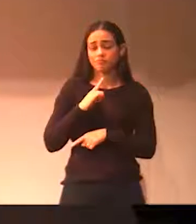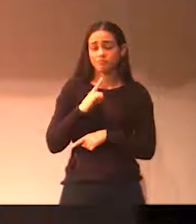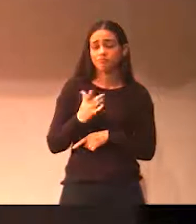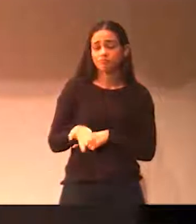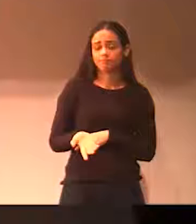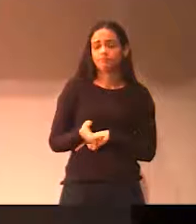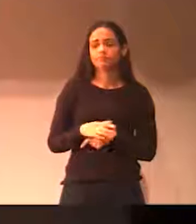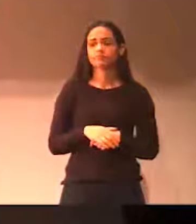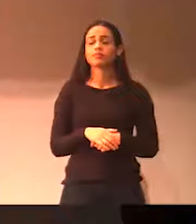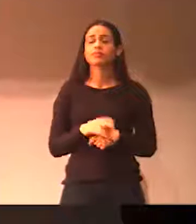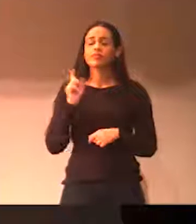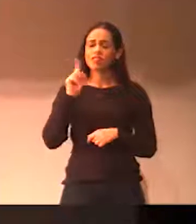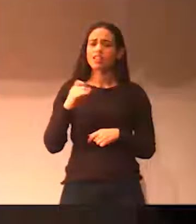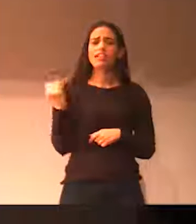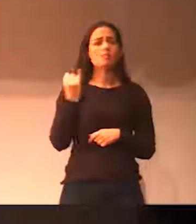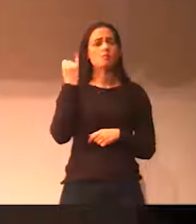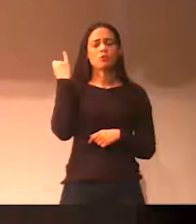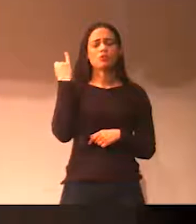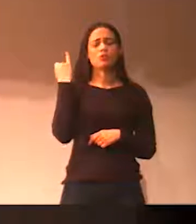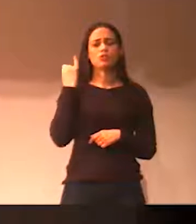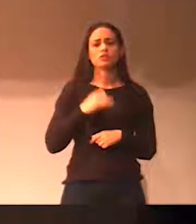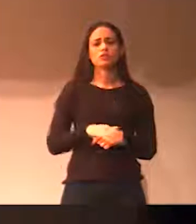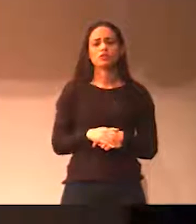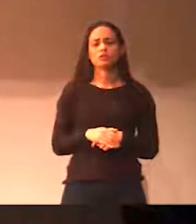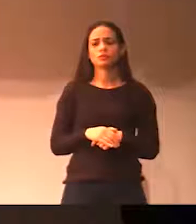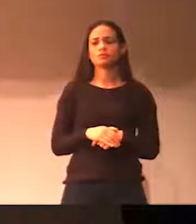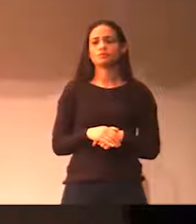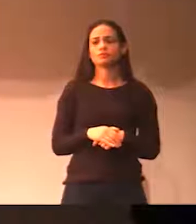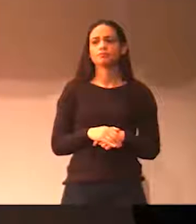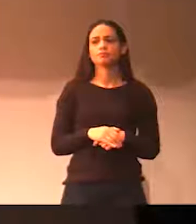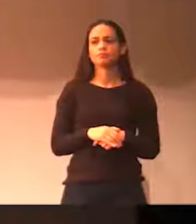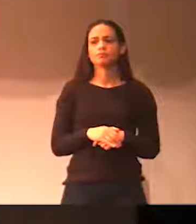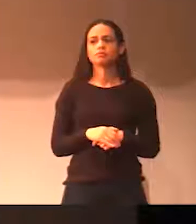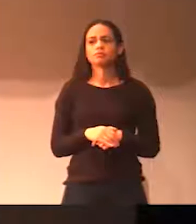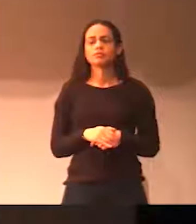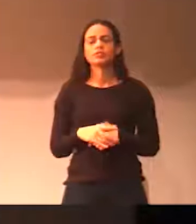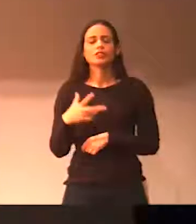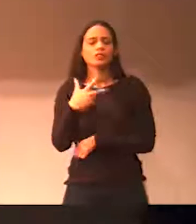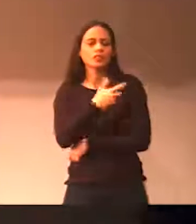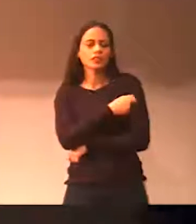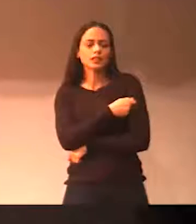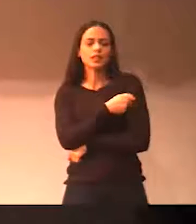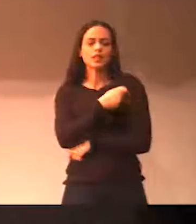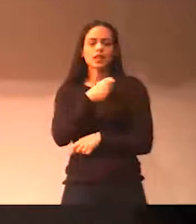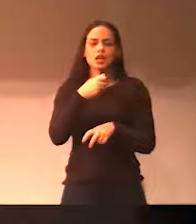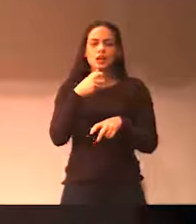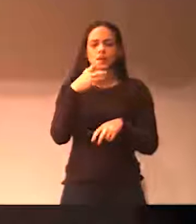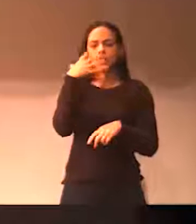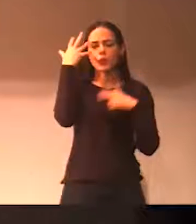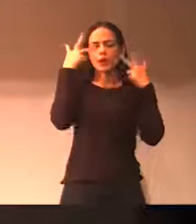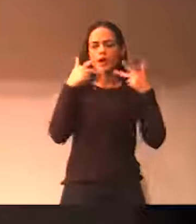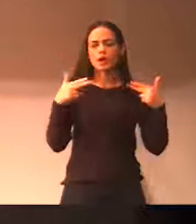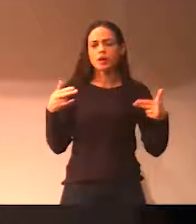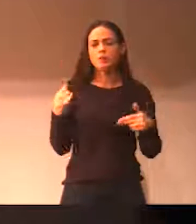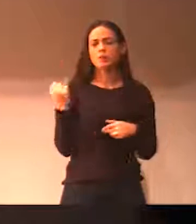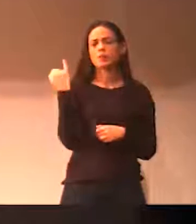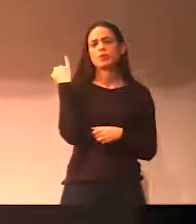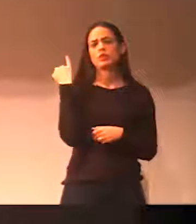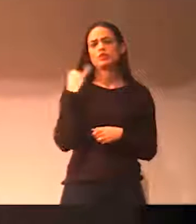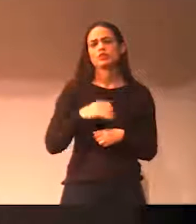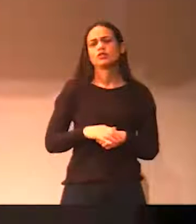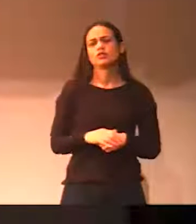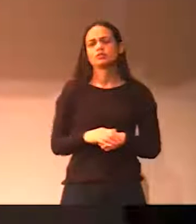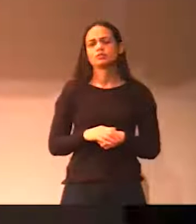ninguém vincula a causa animal à saúde e à educação. Tem que ser vinculada. A vacinação antirrábica, que foi tão falada aqui, é saúde